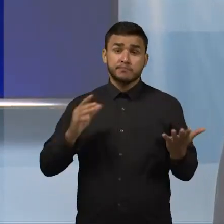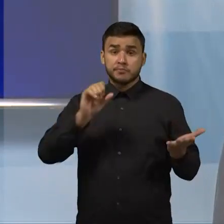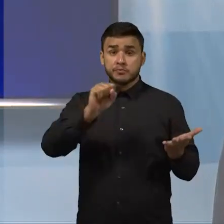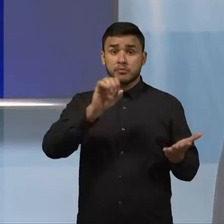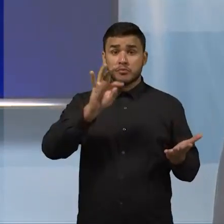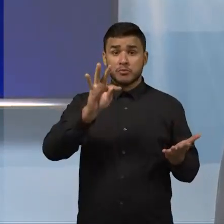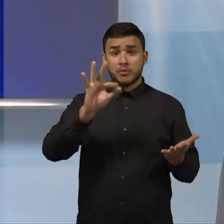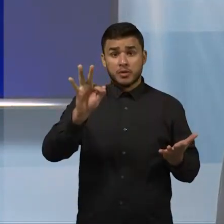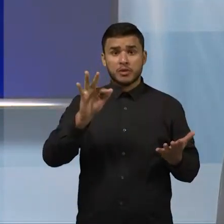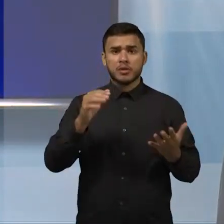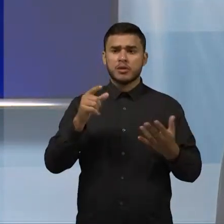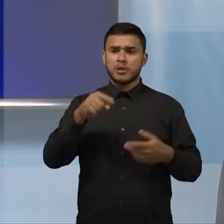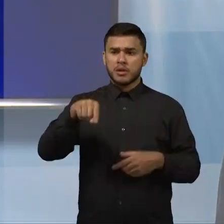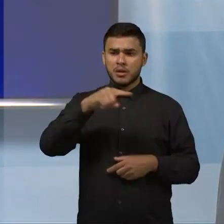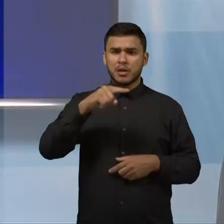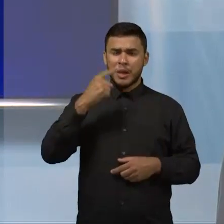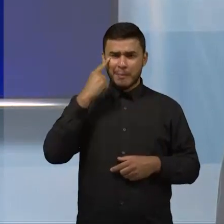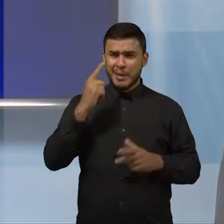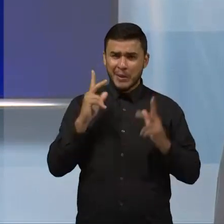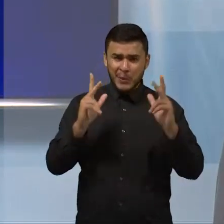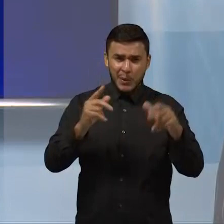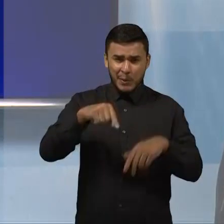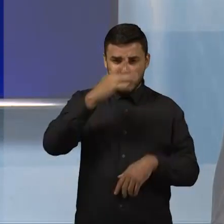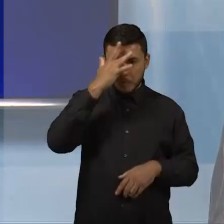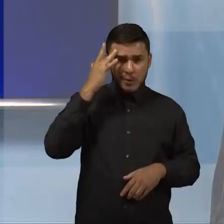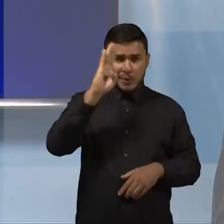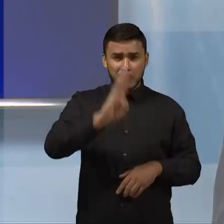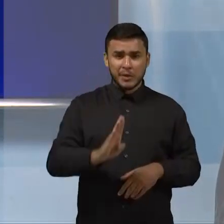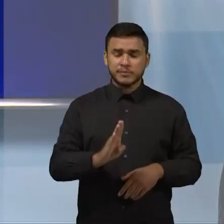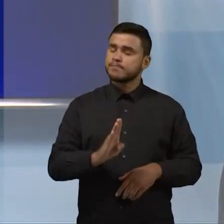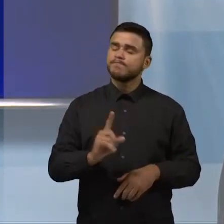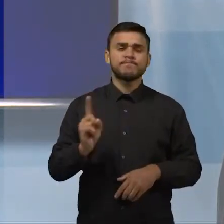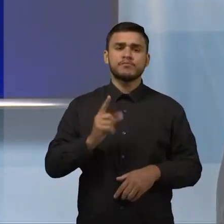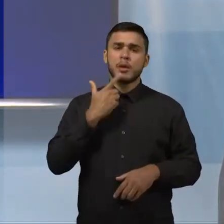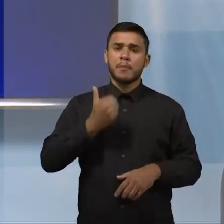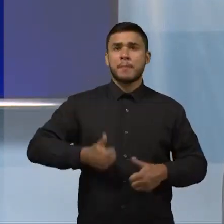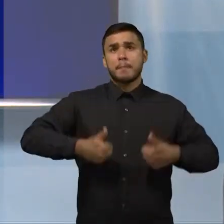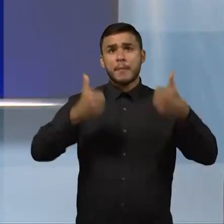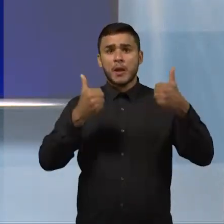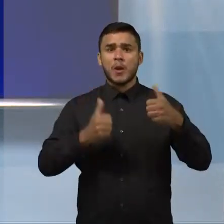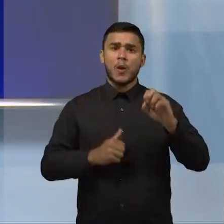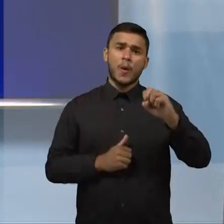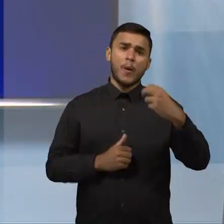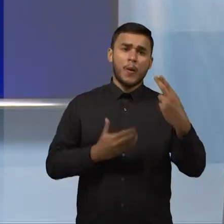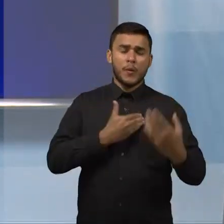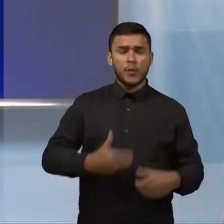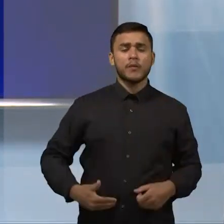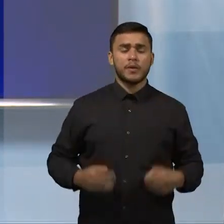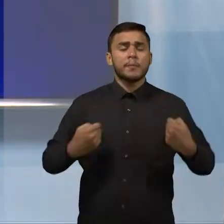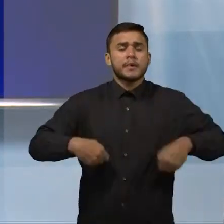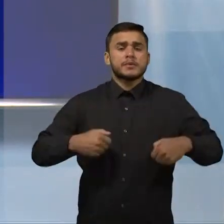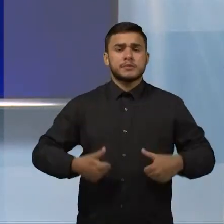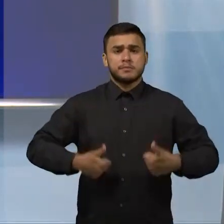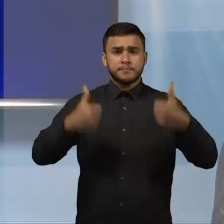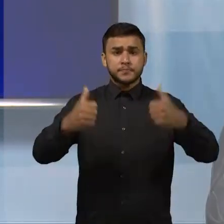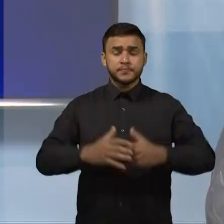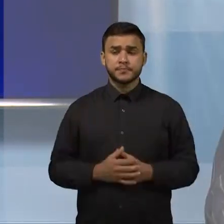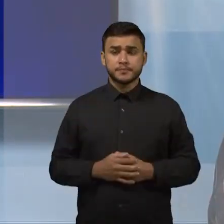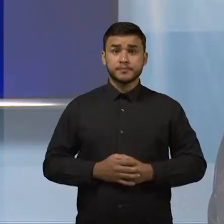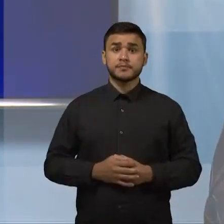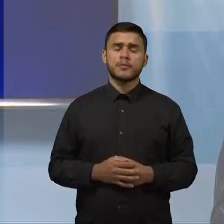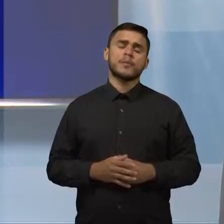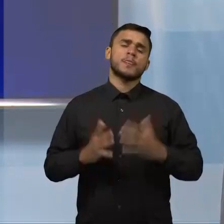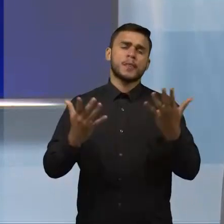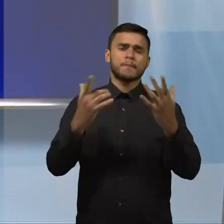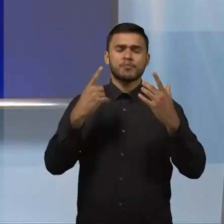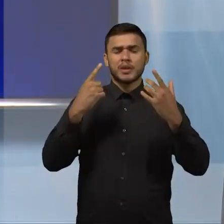sociedade brasileira merece muito melhor um Supremo, como merece melhores governos também. A outra grande